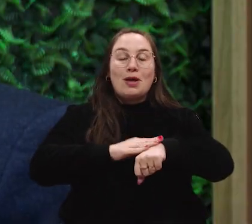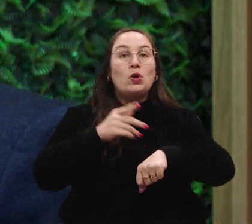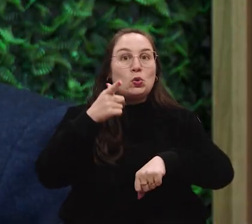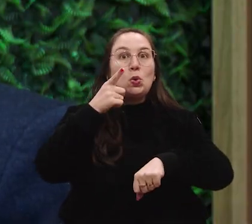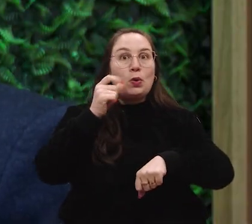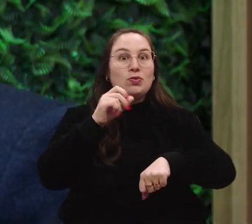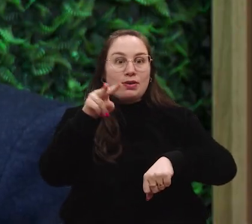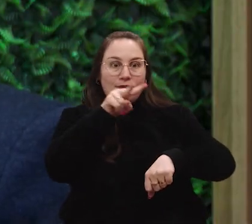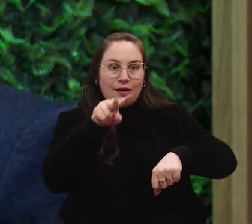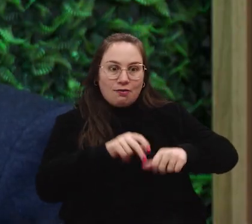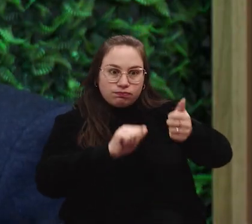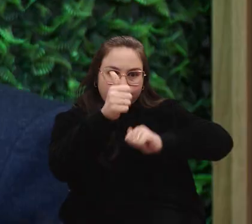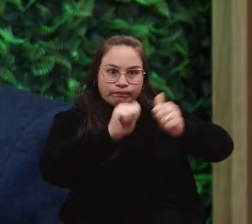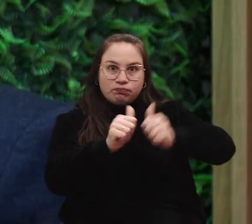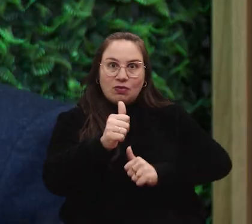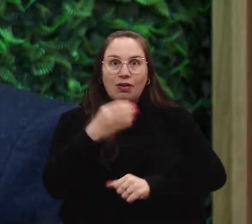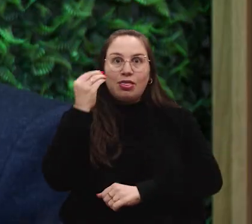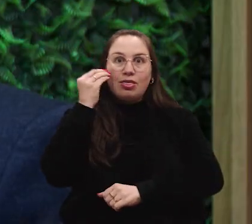tu teve chance de testar.